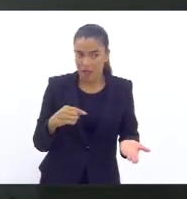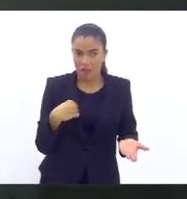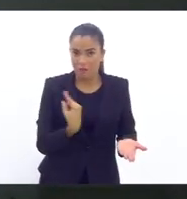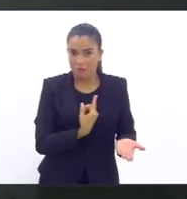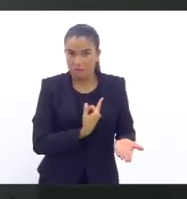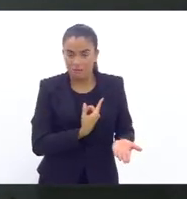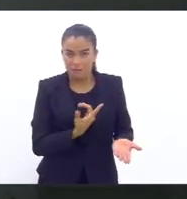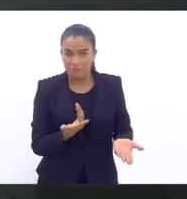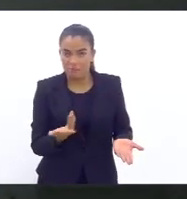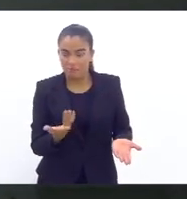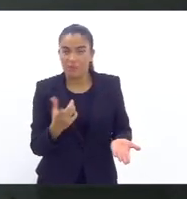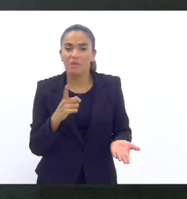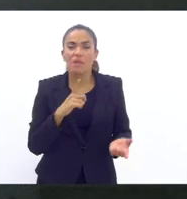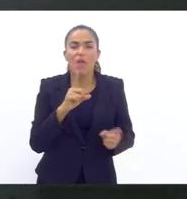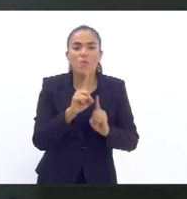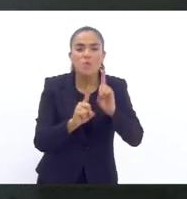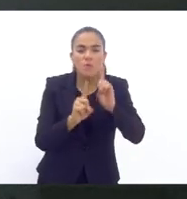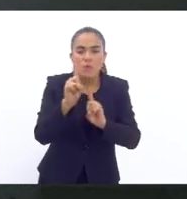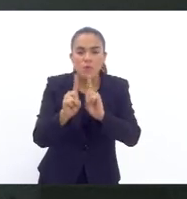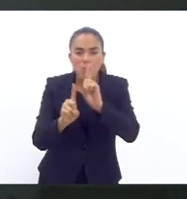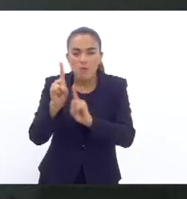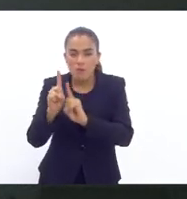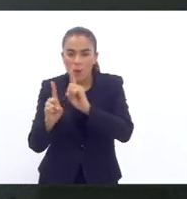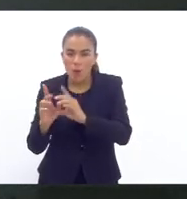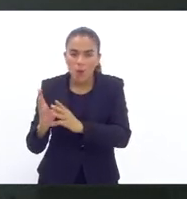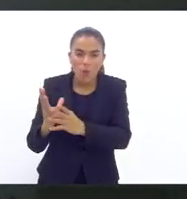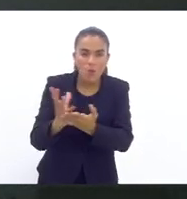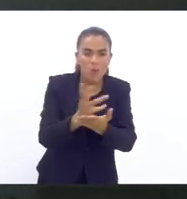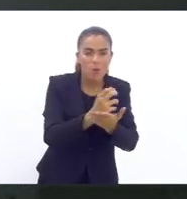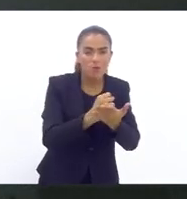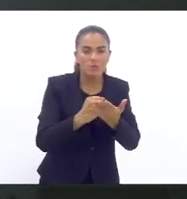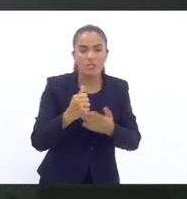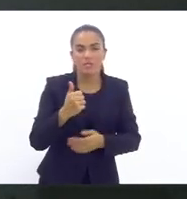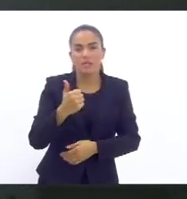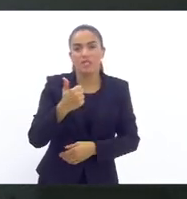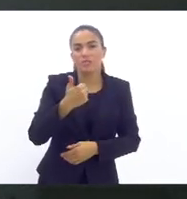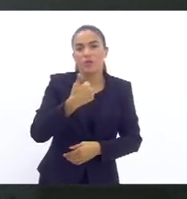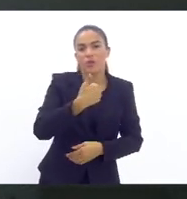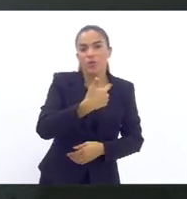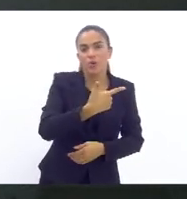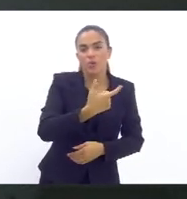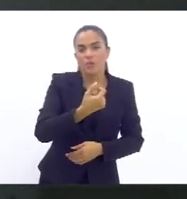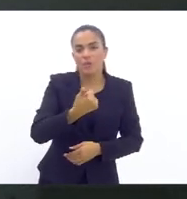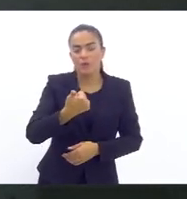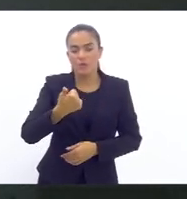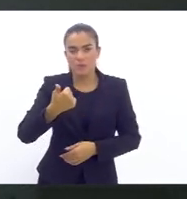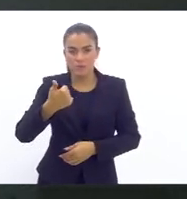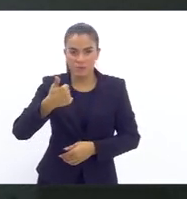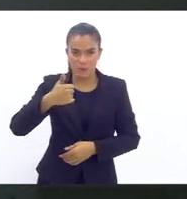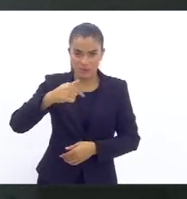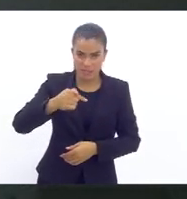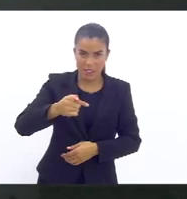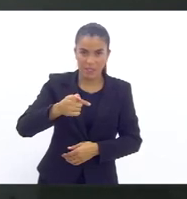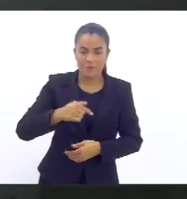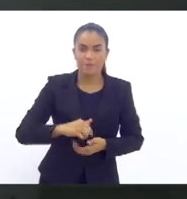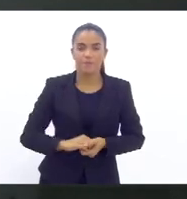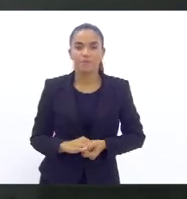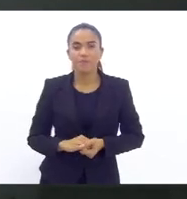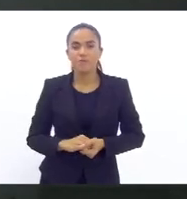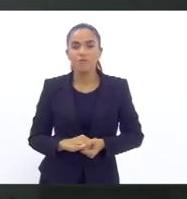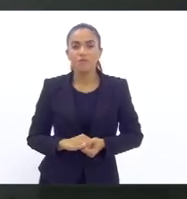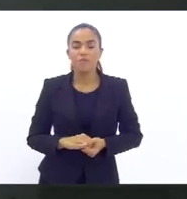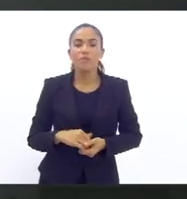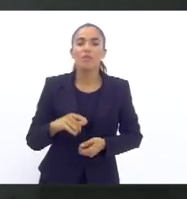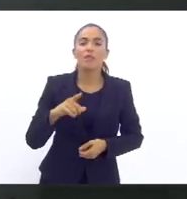tem um por exemplo um senso que foi de 2007 que foi a partir desse senso da do Ministério do Desenvolvimento